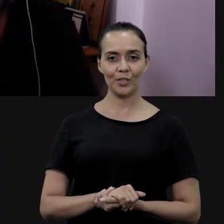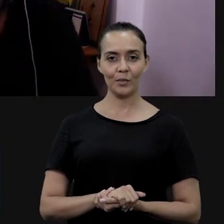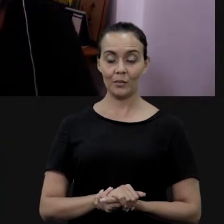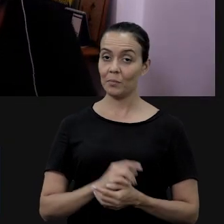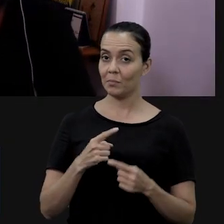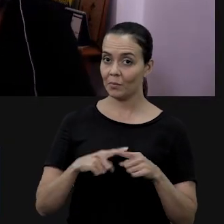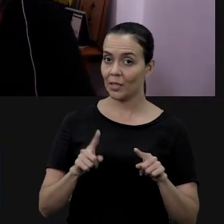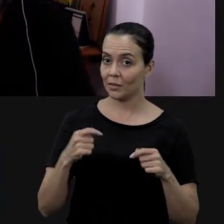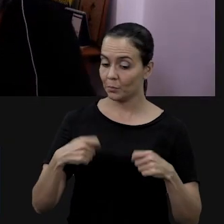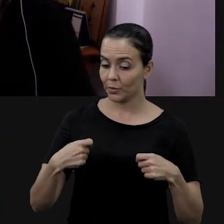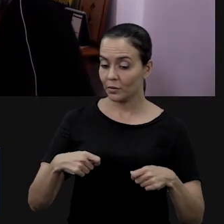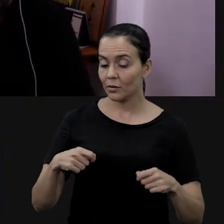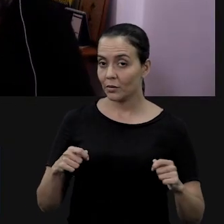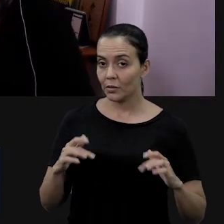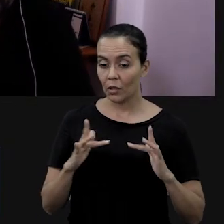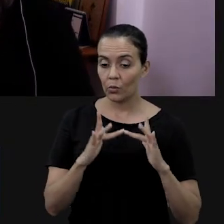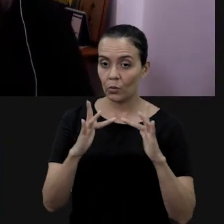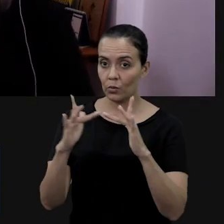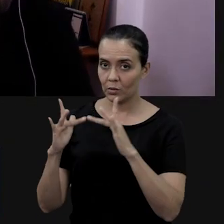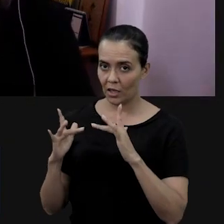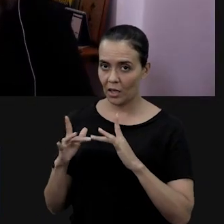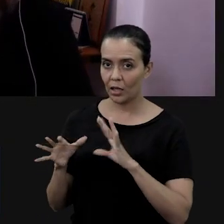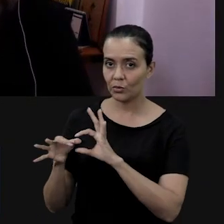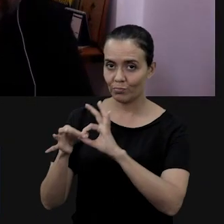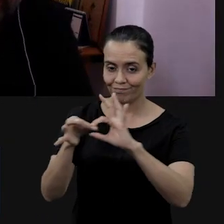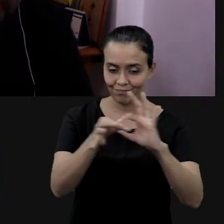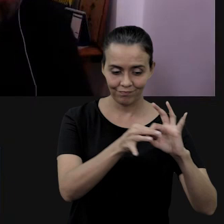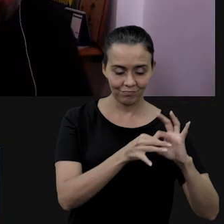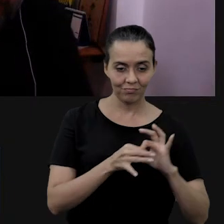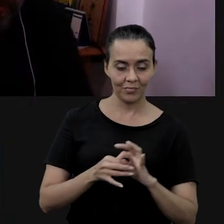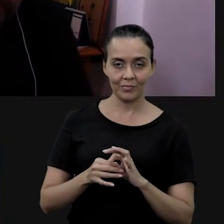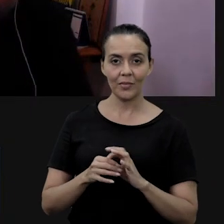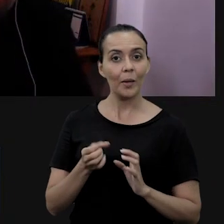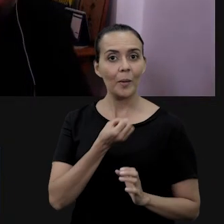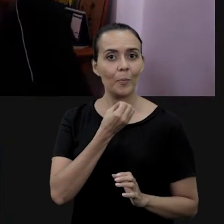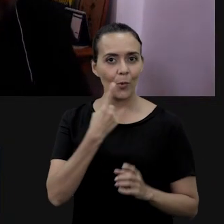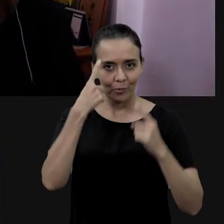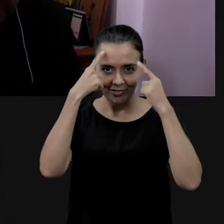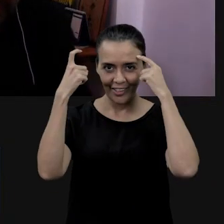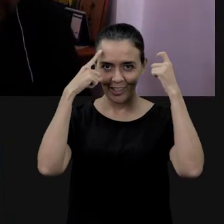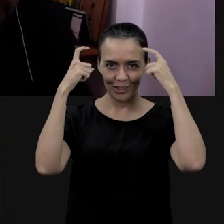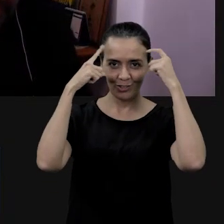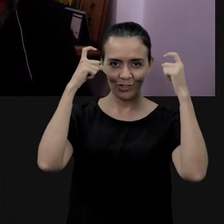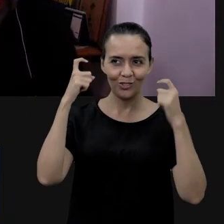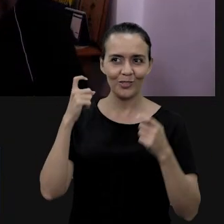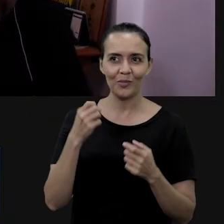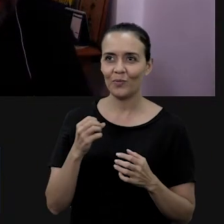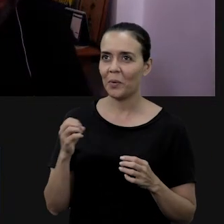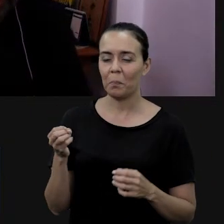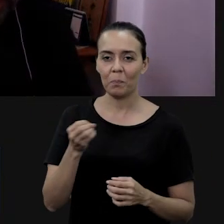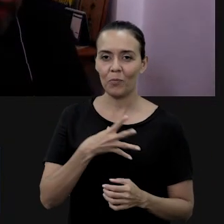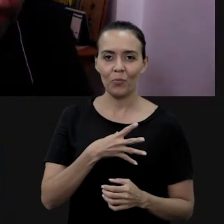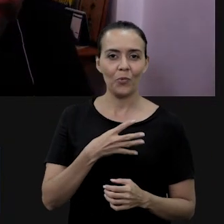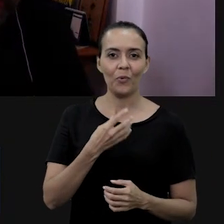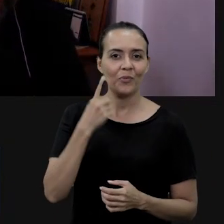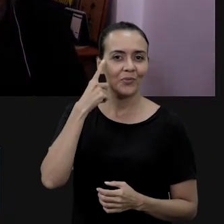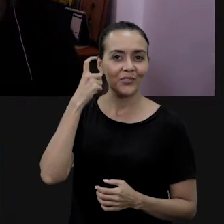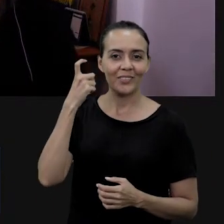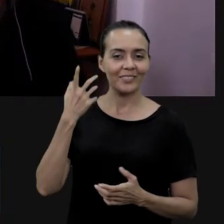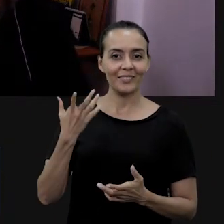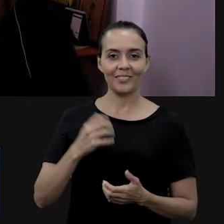almoçar. Mas Pô, cara, é um meio muito legal, é totalmente criativo, trabalhar com